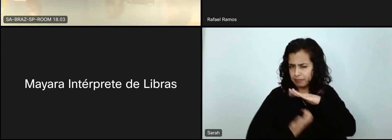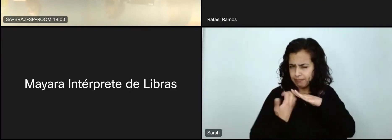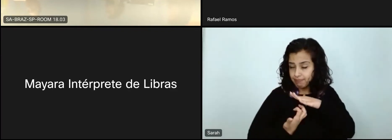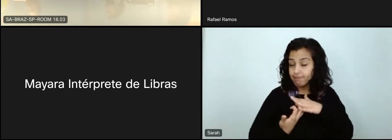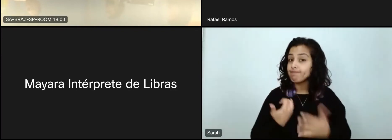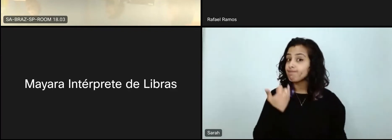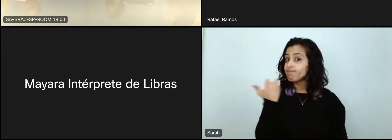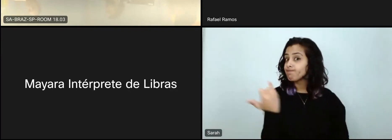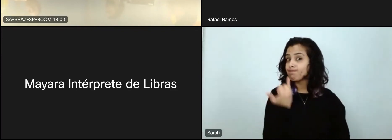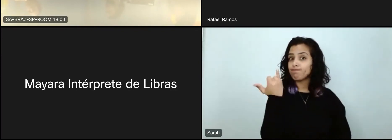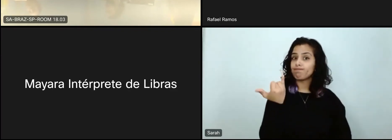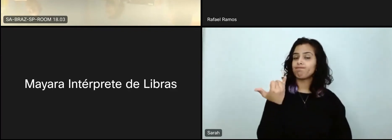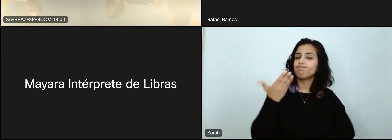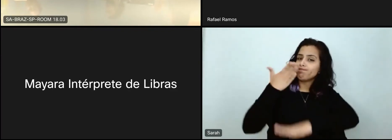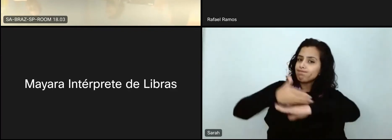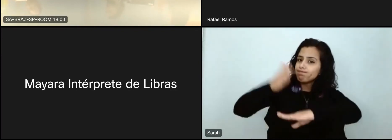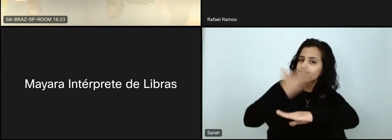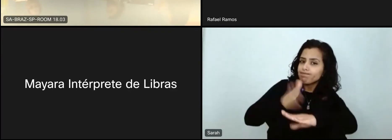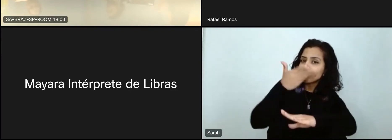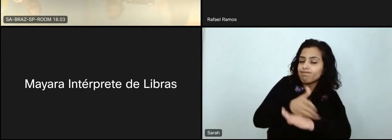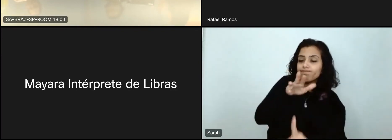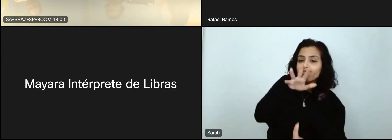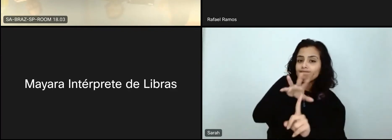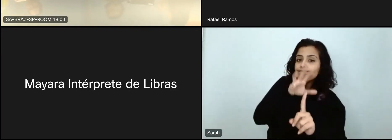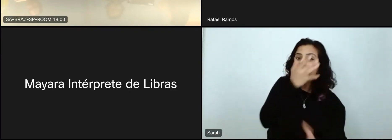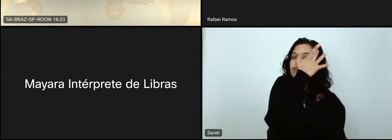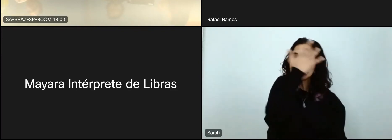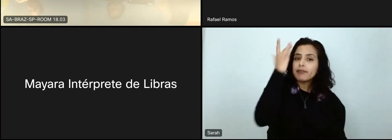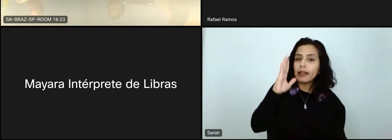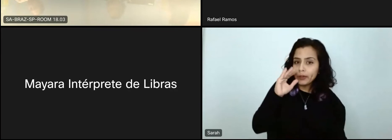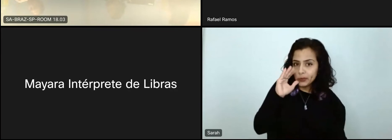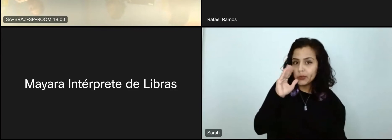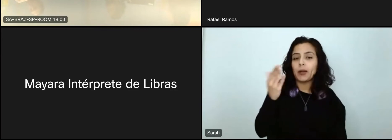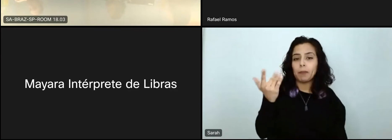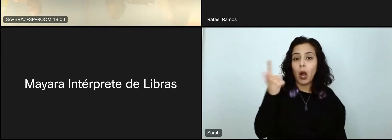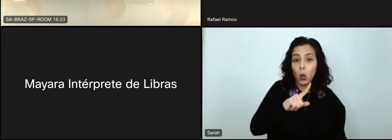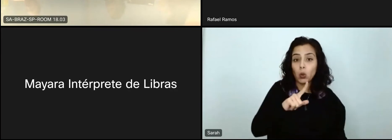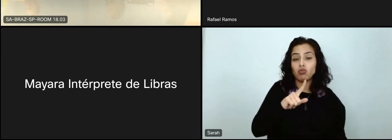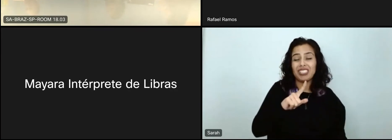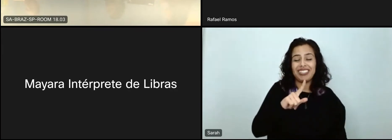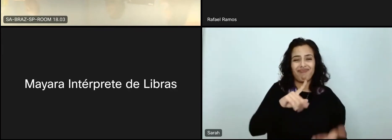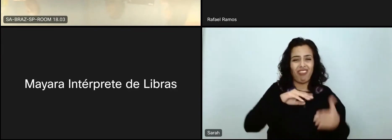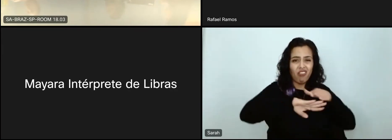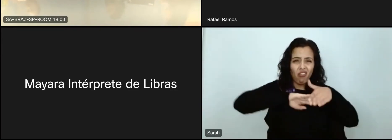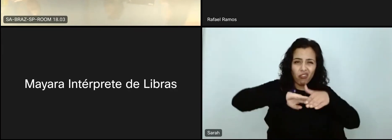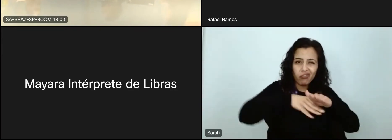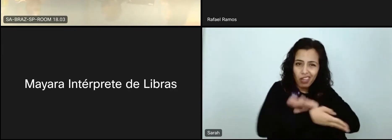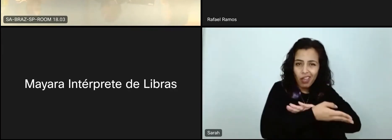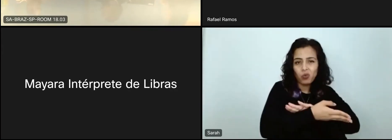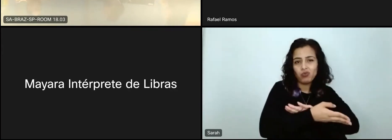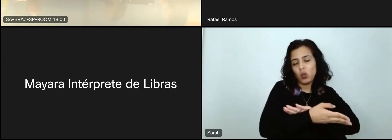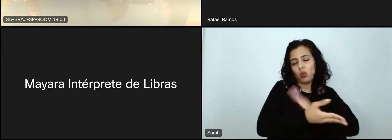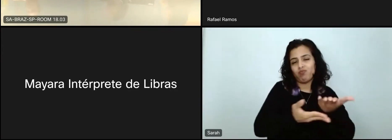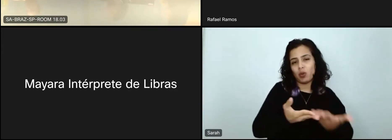né? Para justamente sair de um hábito não saudável para trazer consciência e viver